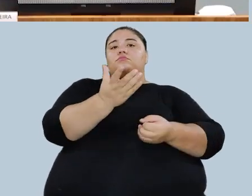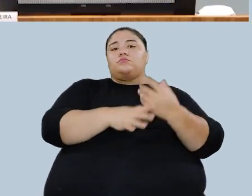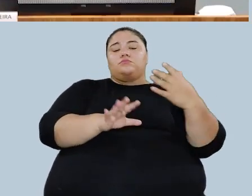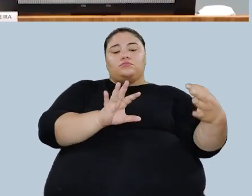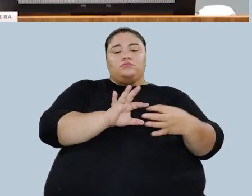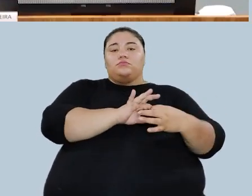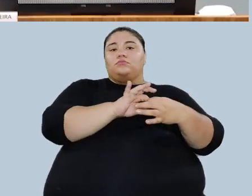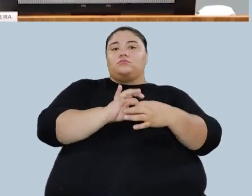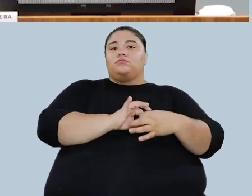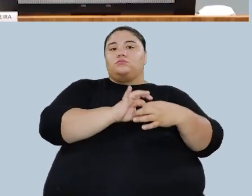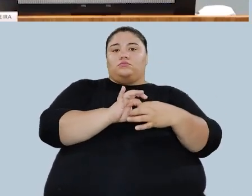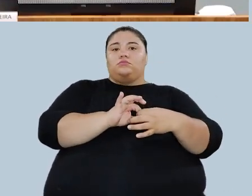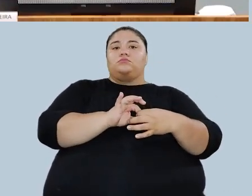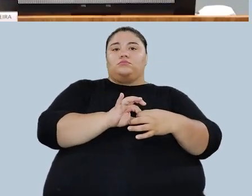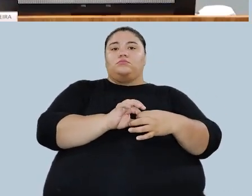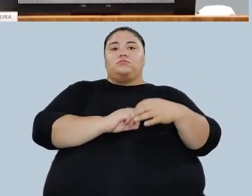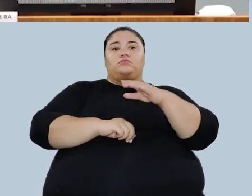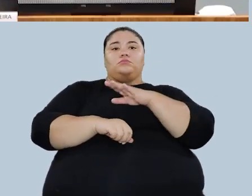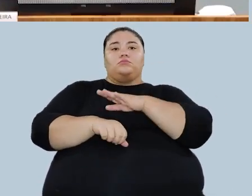essa integração, né,